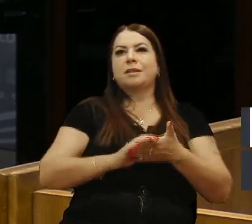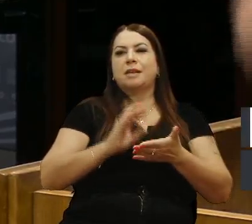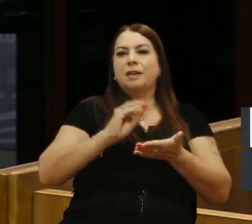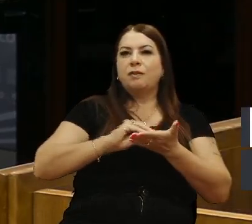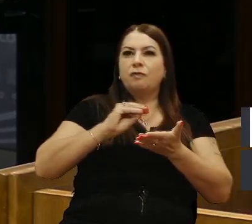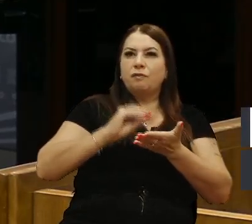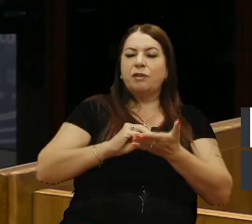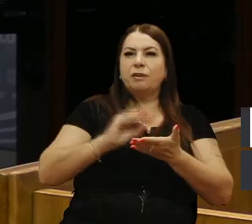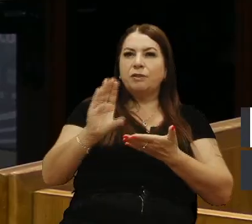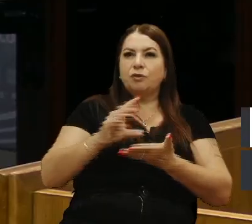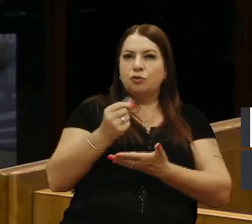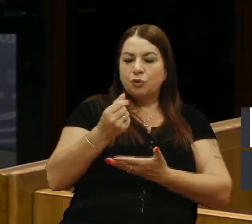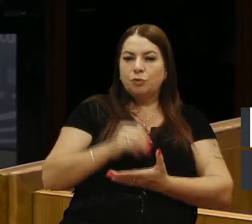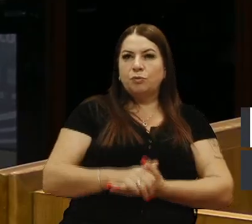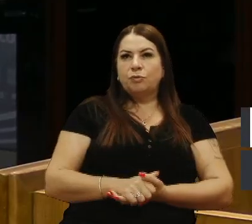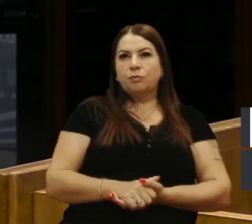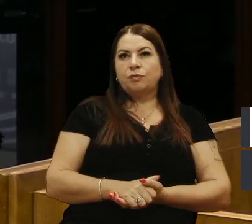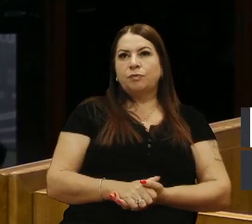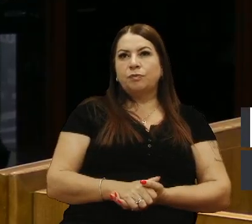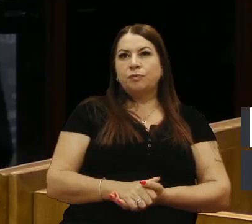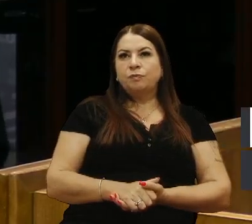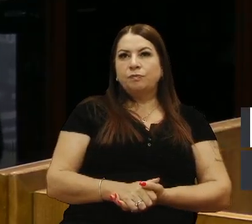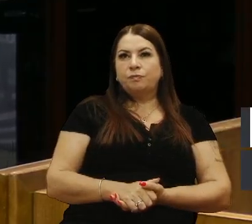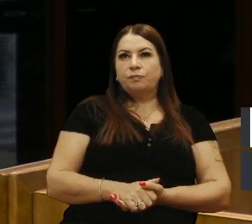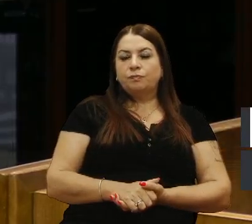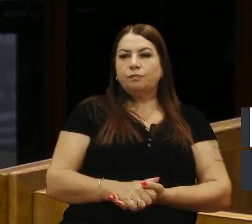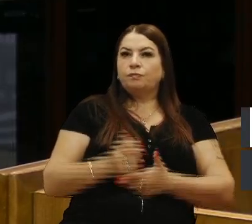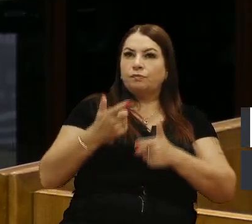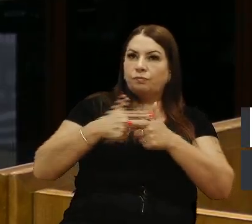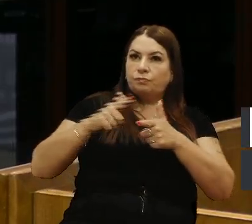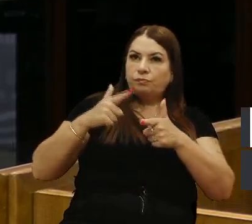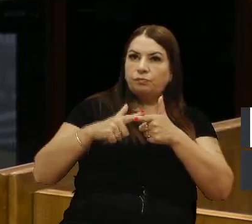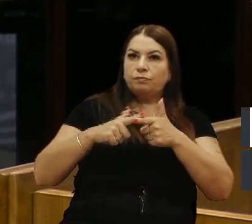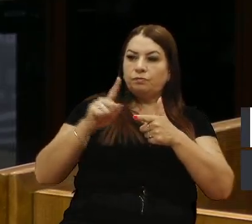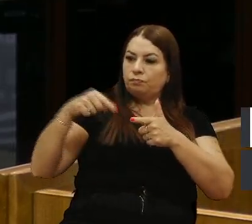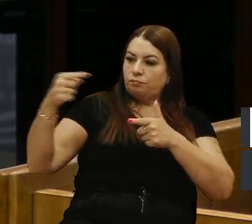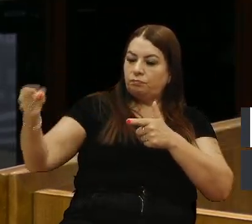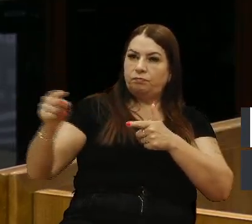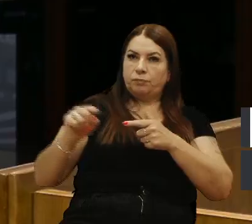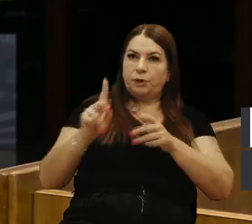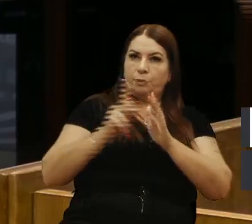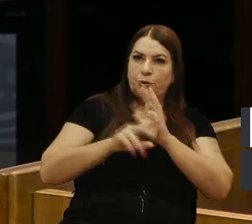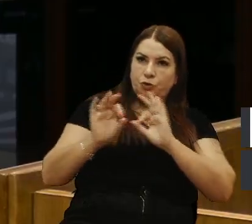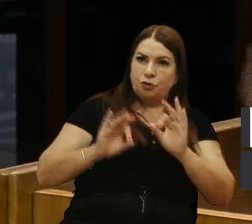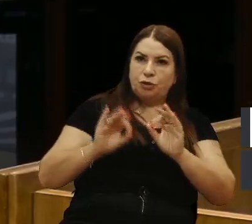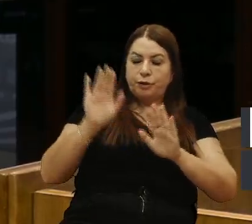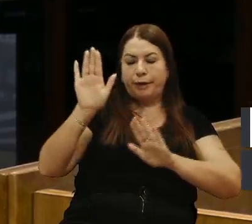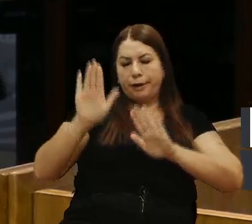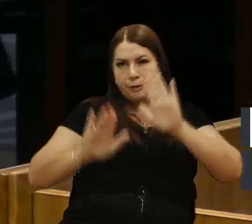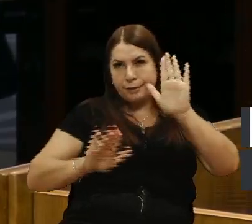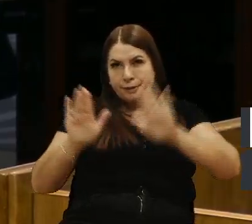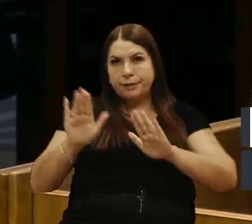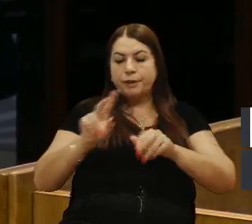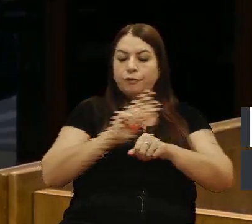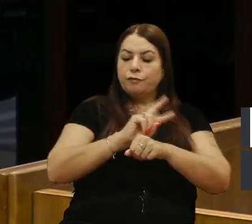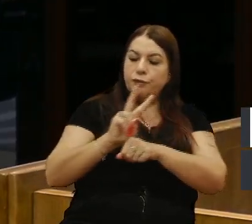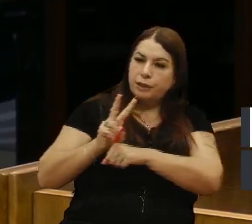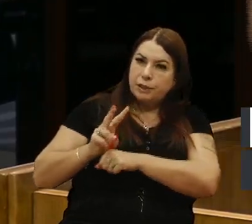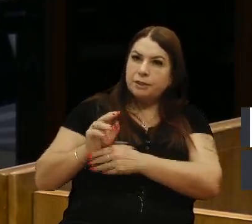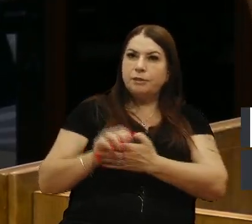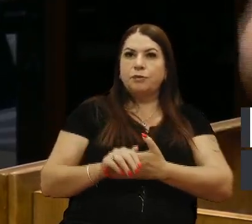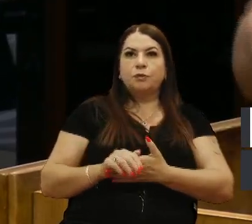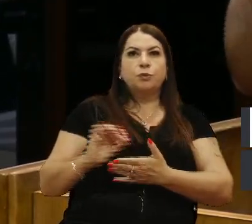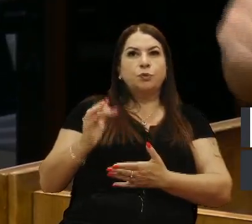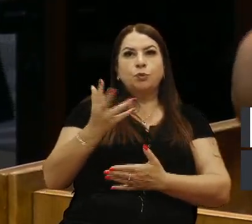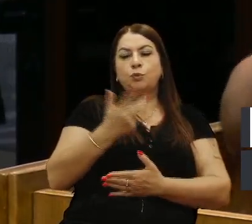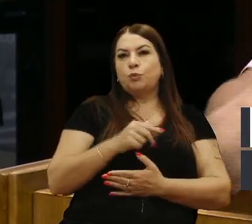falta de recurso, o problema dos outros, o projeto, a licitação, a fiscalização,